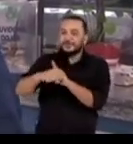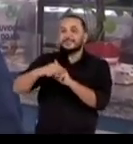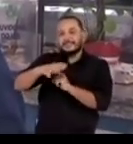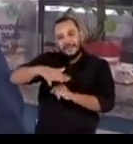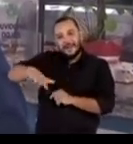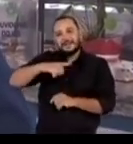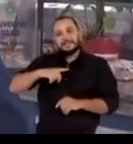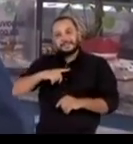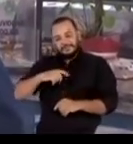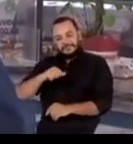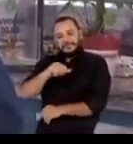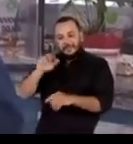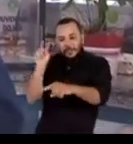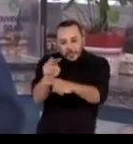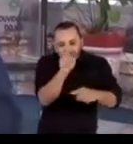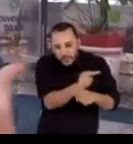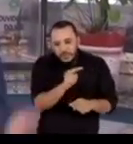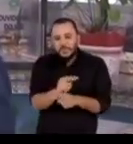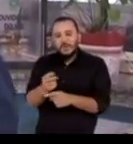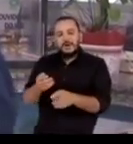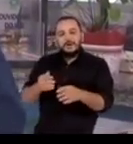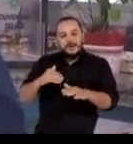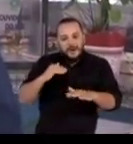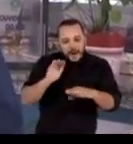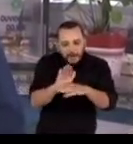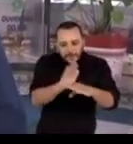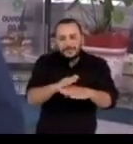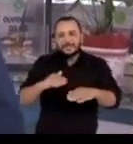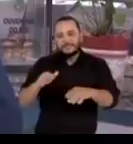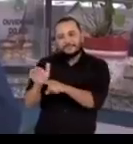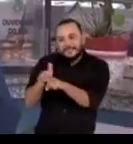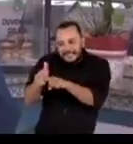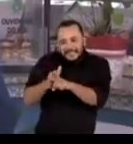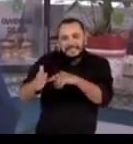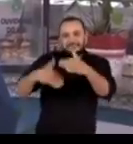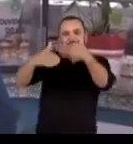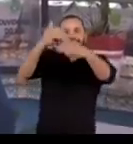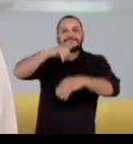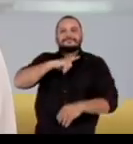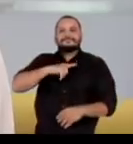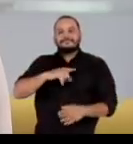enquanto estudante, né, enquanto desenvolvedor de algumas pesquisas e etc.